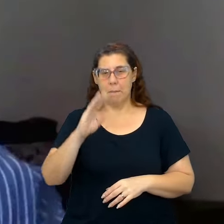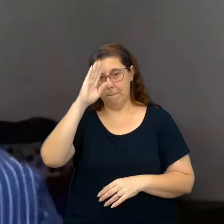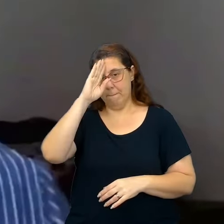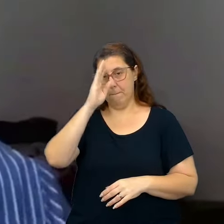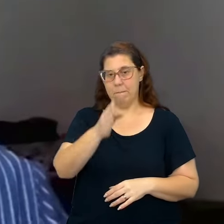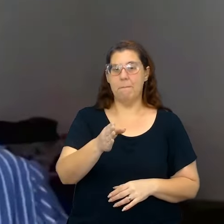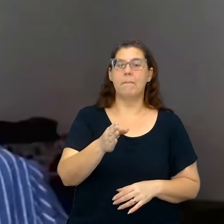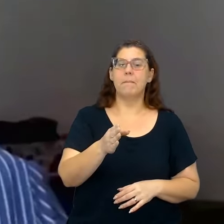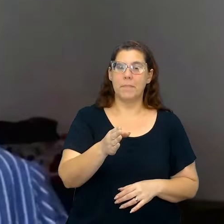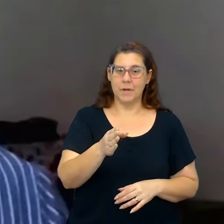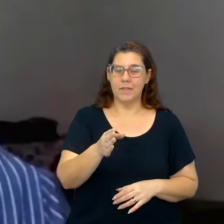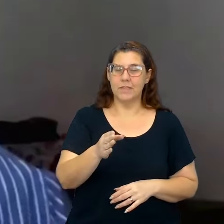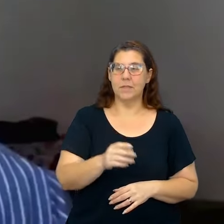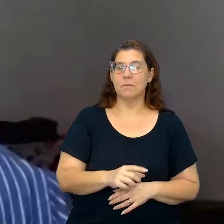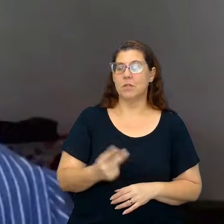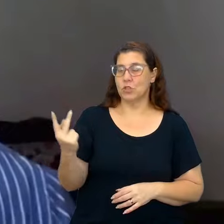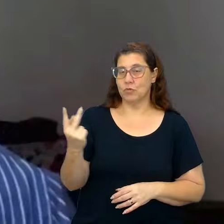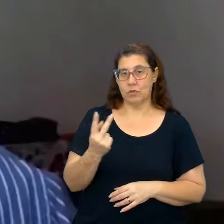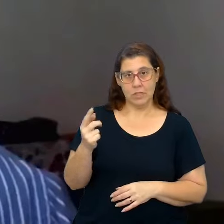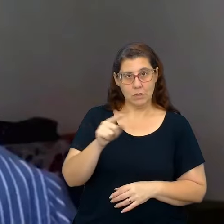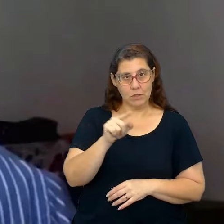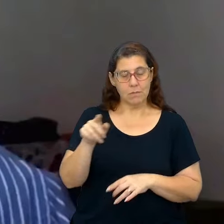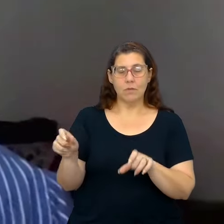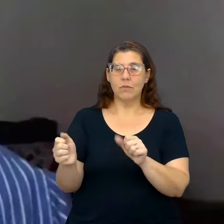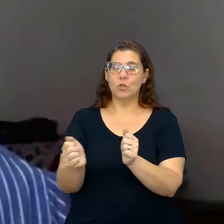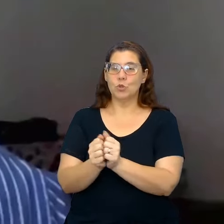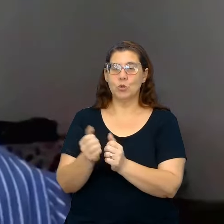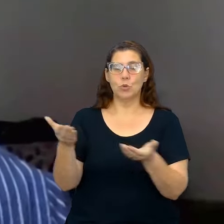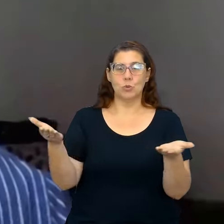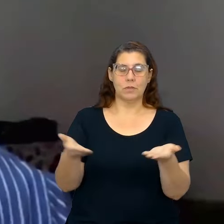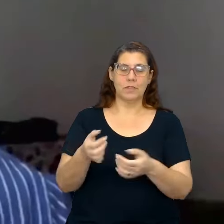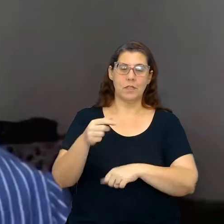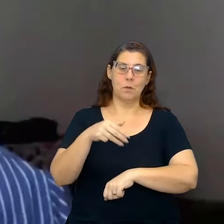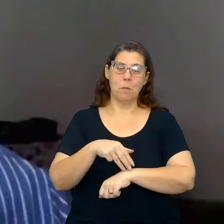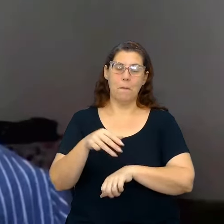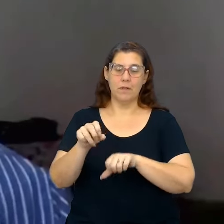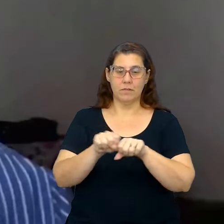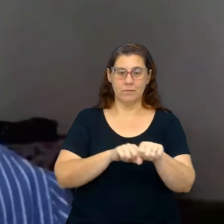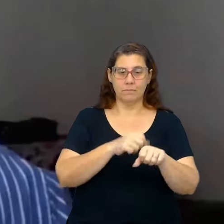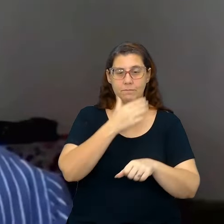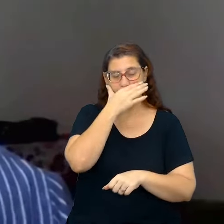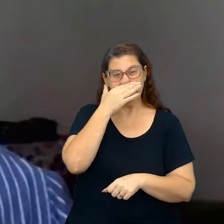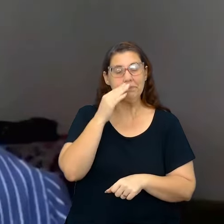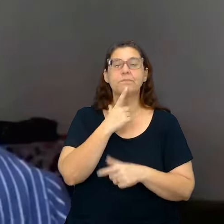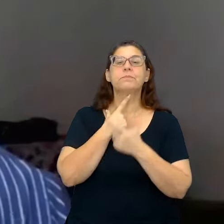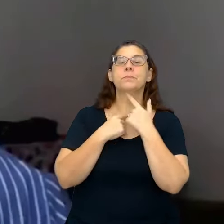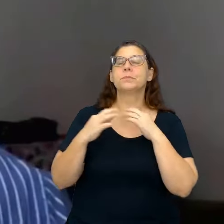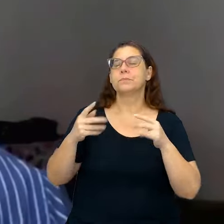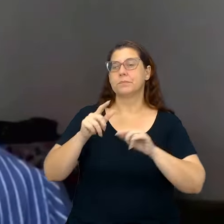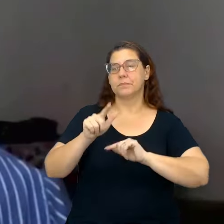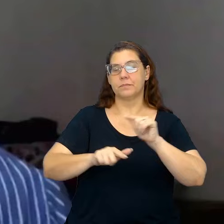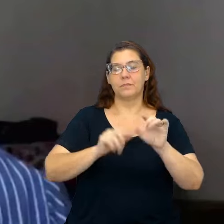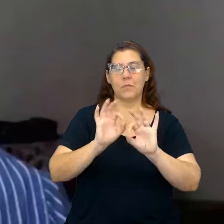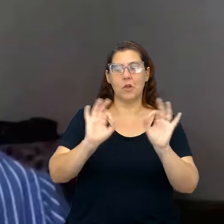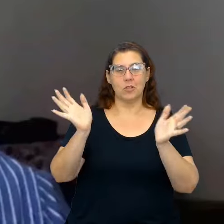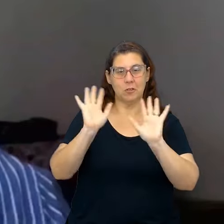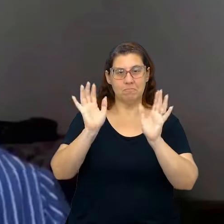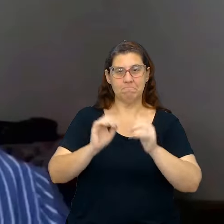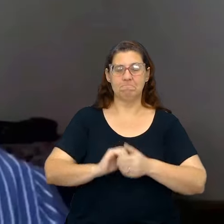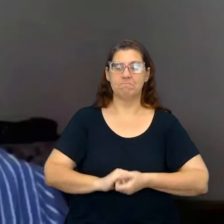de sua e da Sirlene, né, que estiveram comigo neste momento formativo. Desejo a todos um bom trabalho e até a